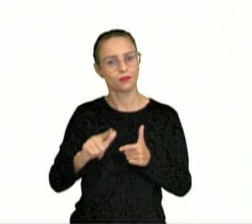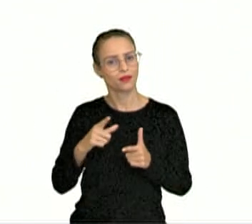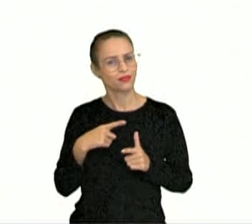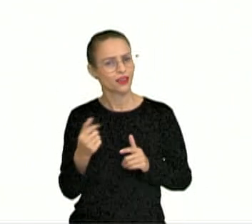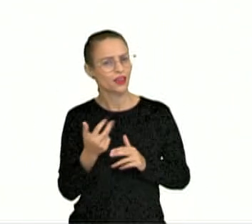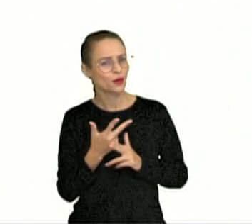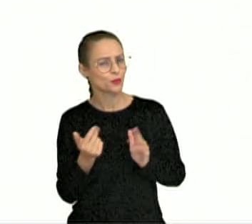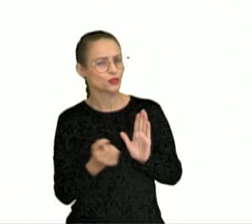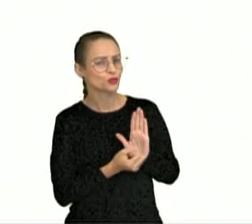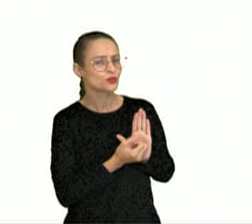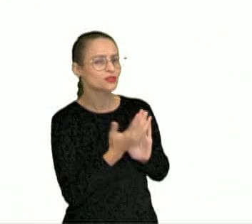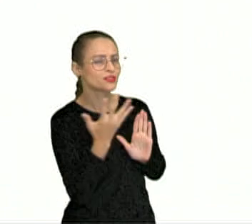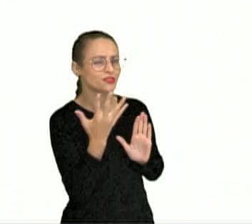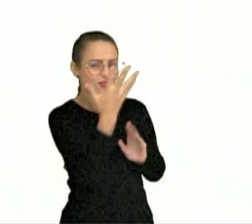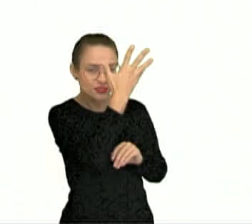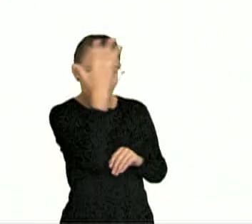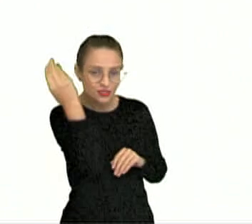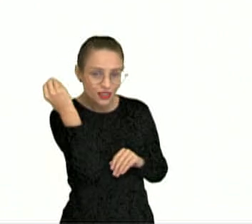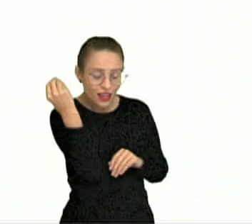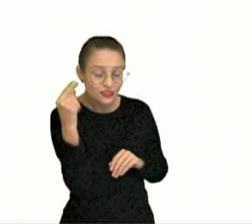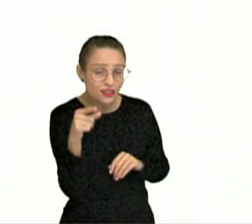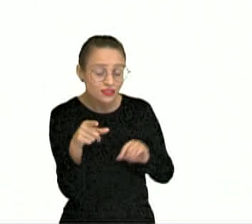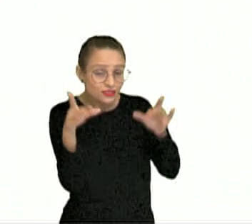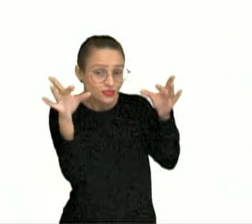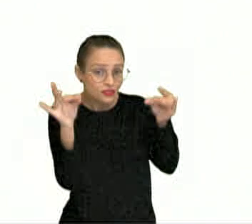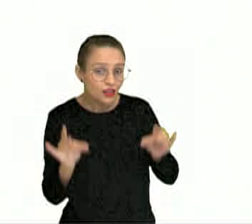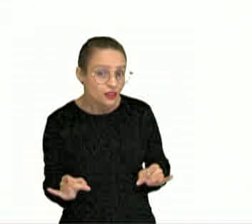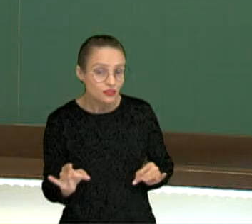se esquecem deste pequeno detalhe.